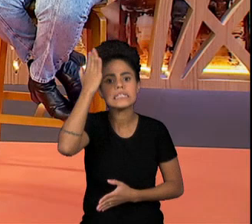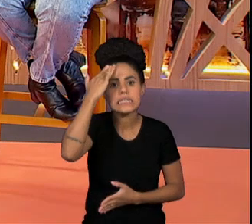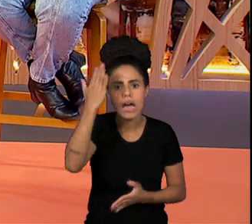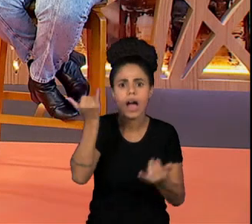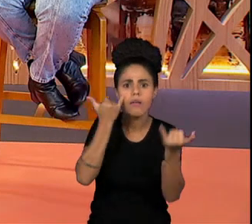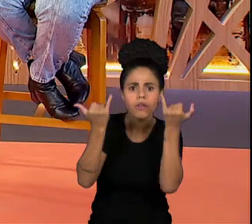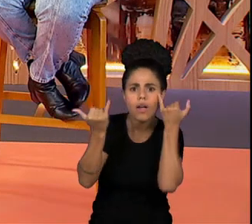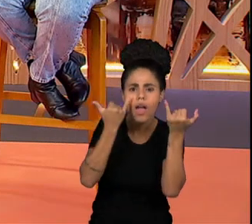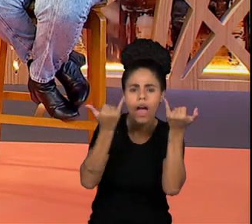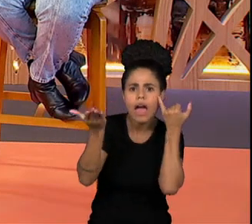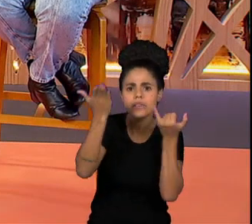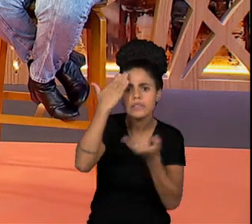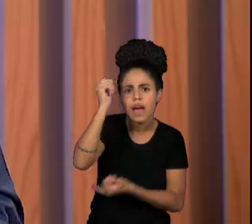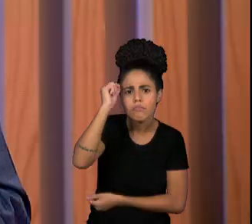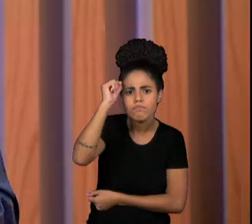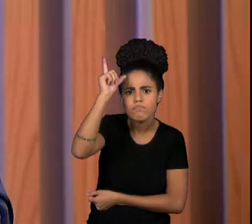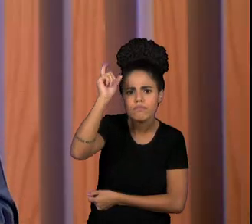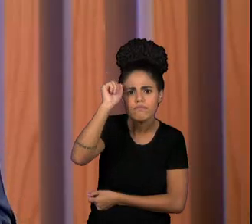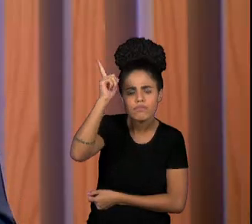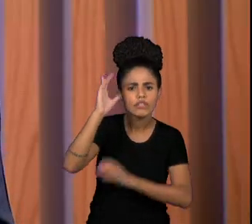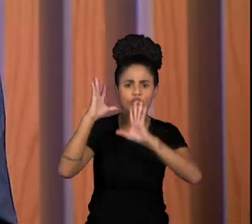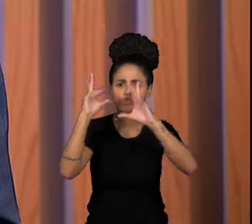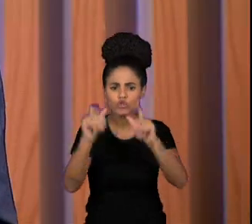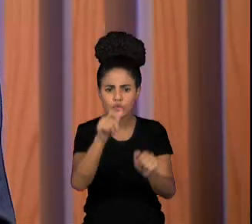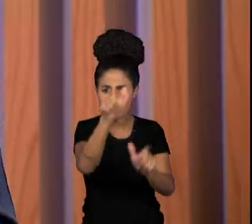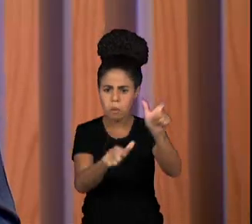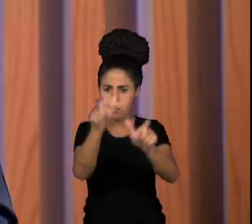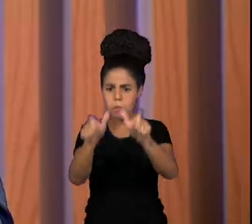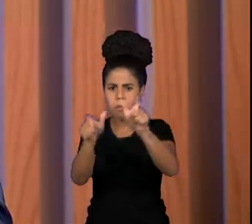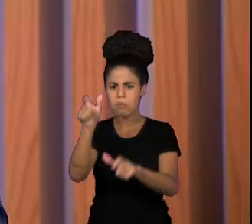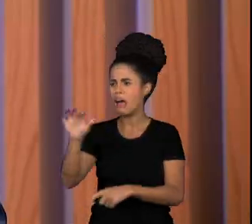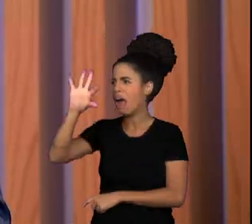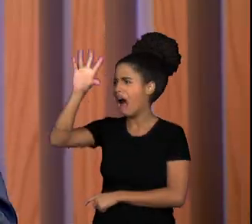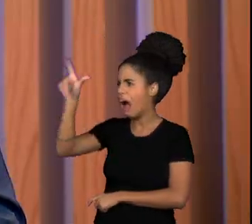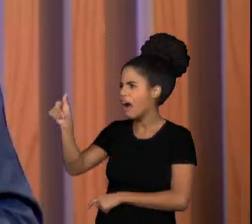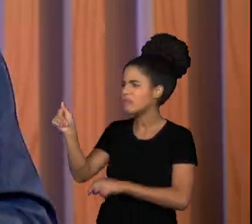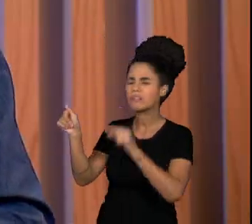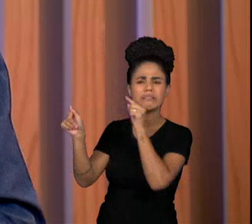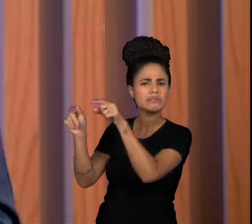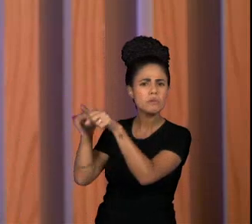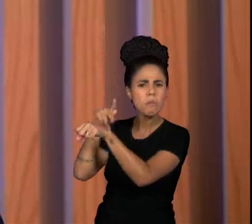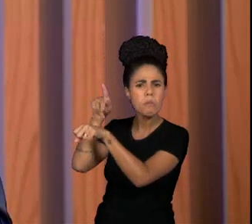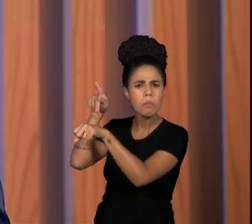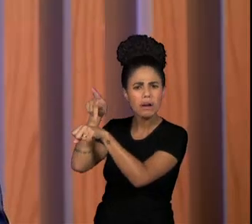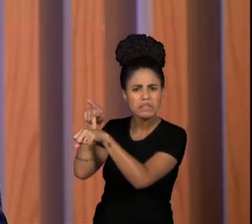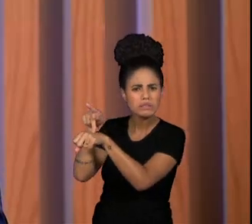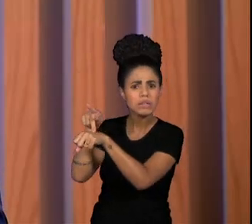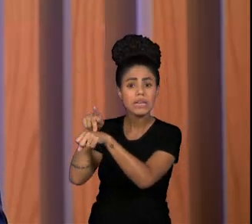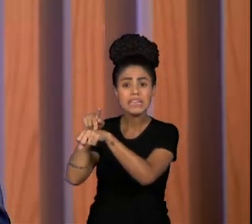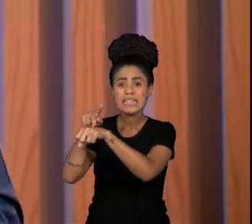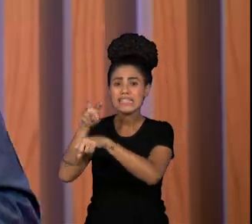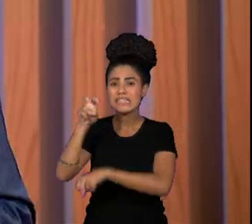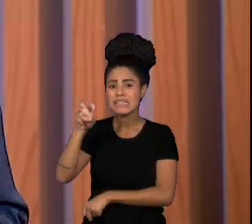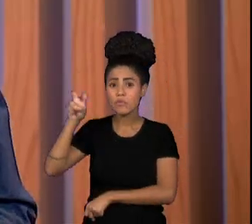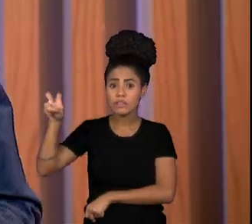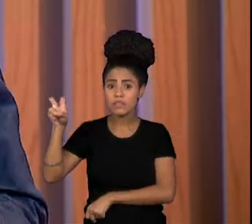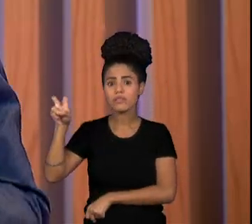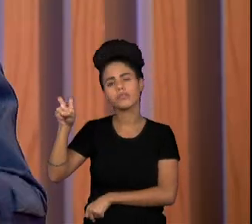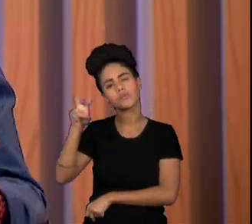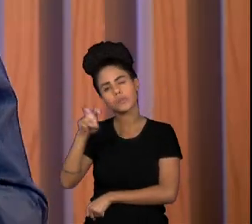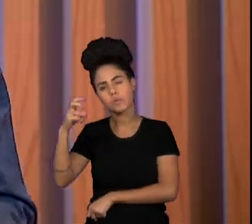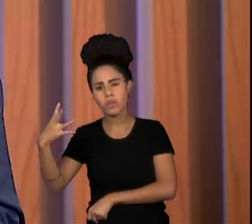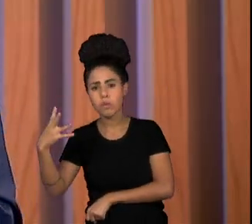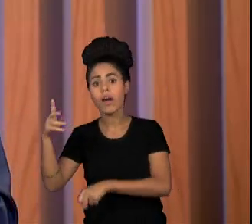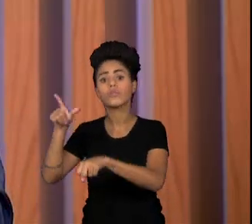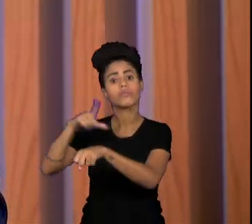sobre o continente africano, né? Essa desconstrução da ideia de que a África é um país e que existe lá 55 países, né? 54 a